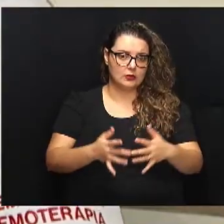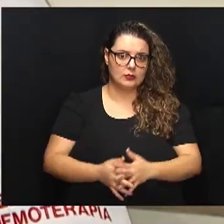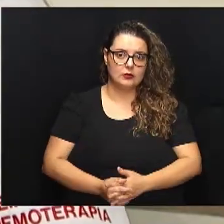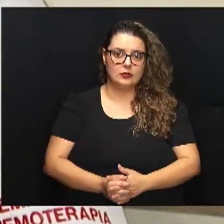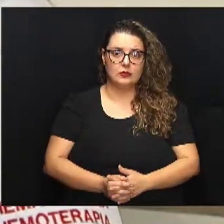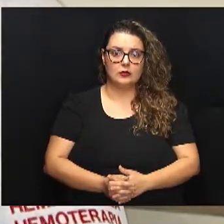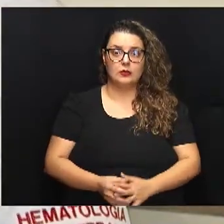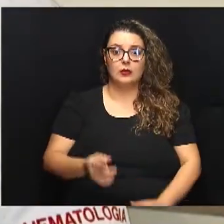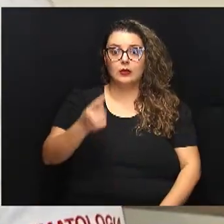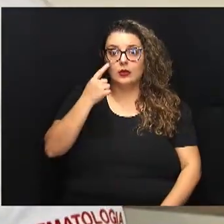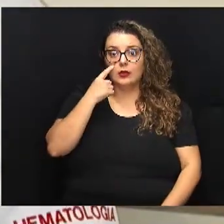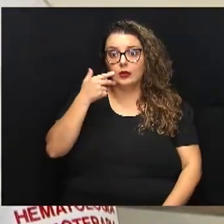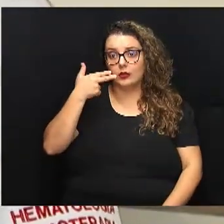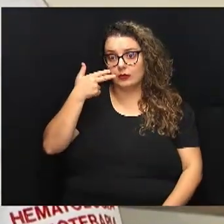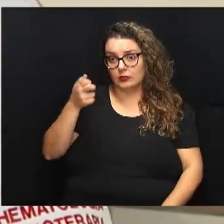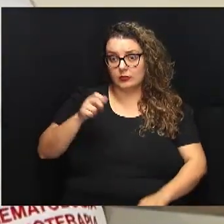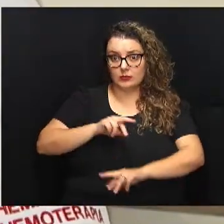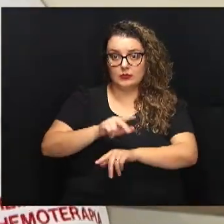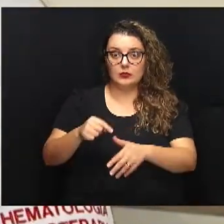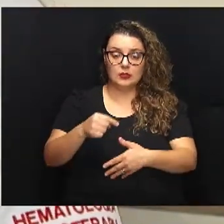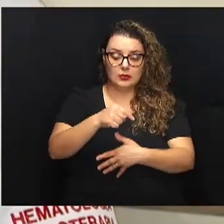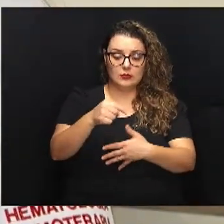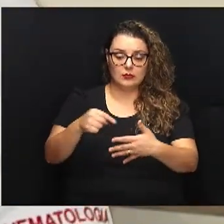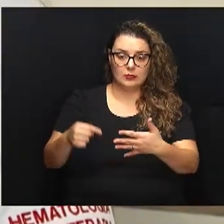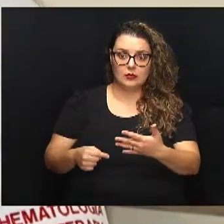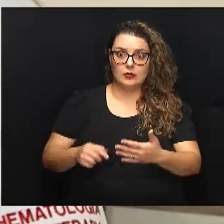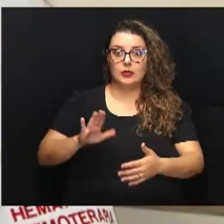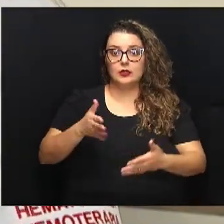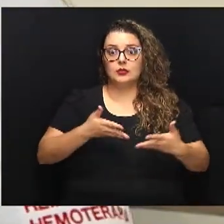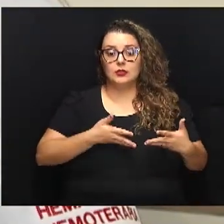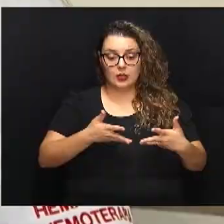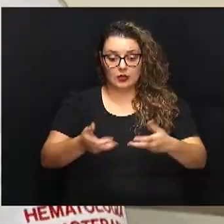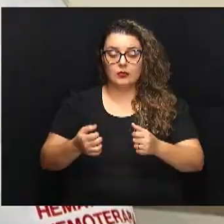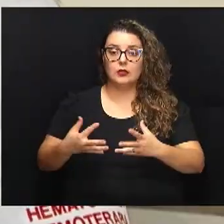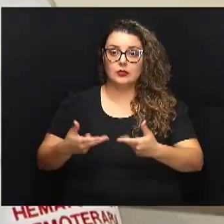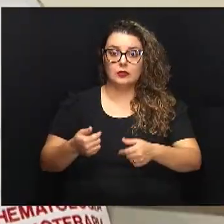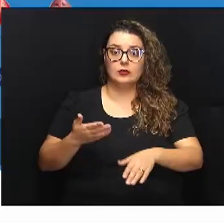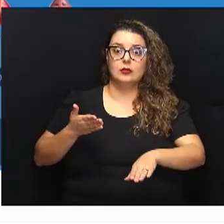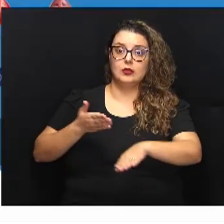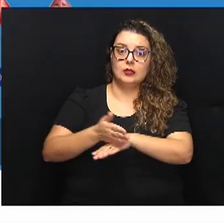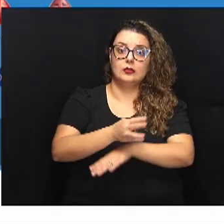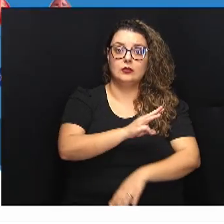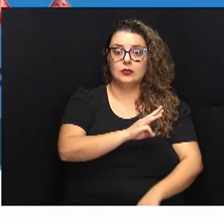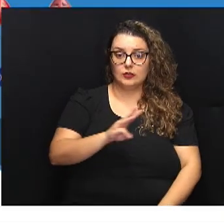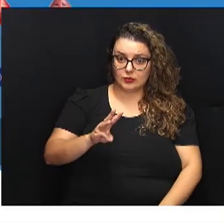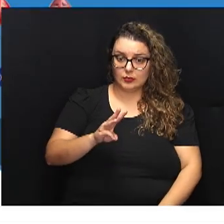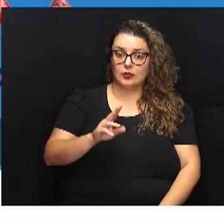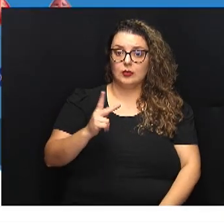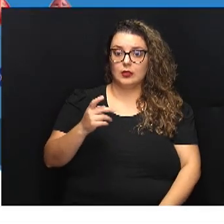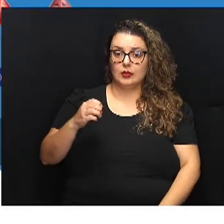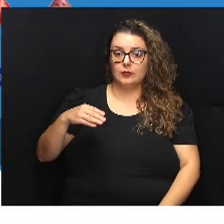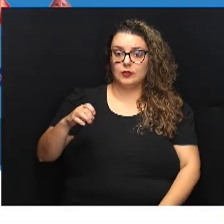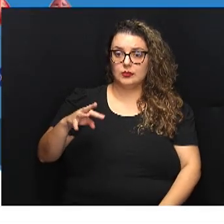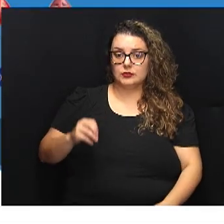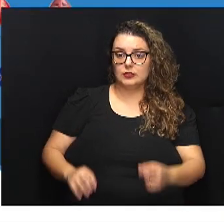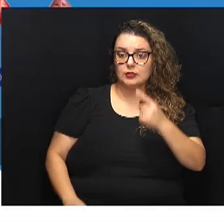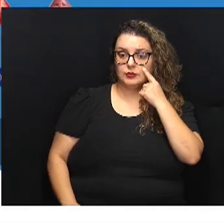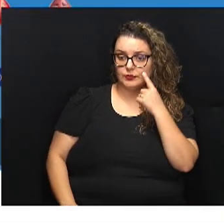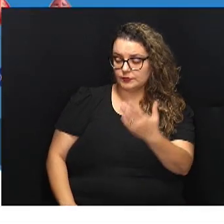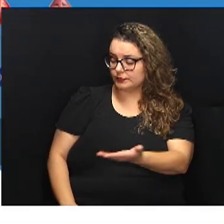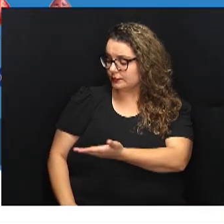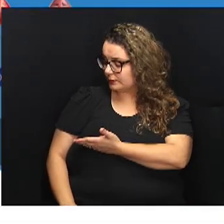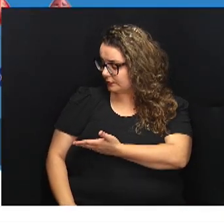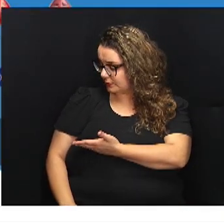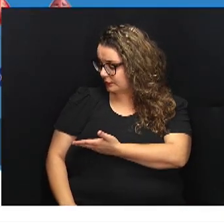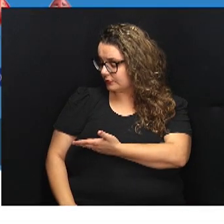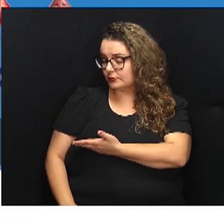doutora? Olha, Rafael, existem vários critérios. Então, eu já convido todos a entrar no site, né, do Hemocentro da Unicamp,